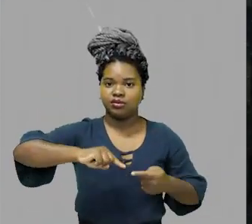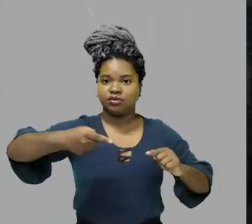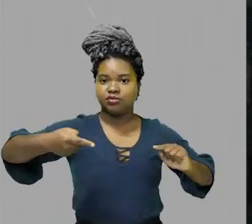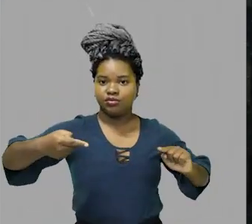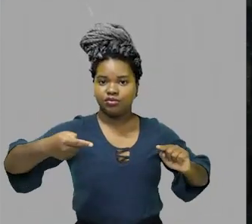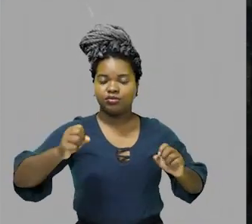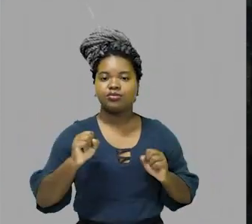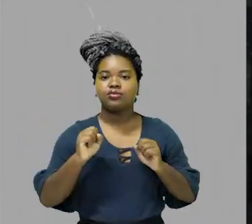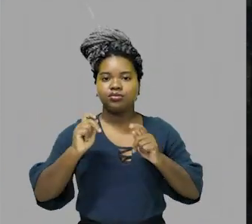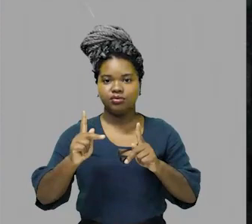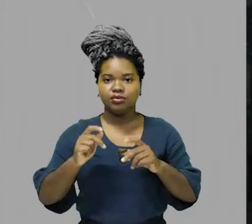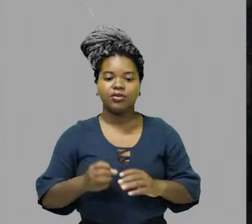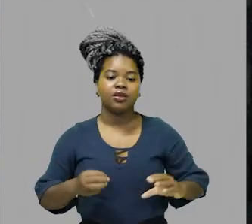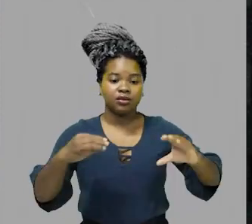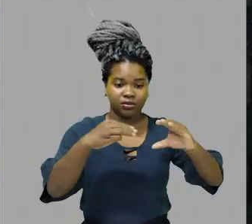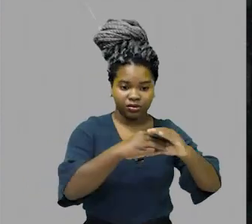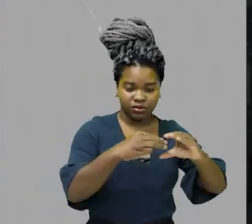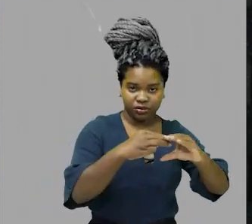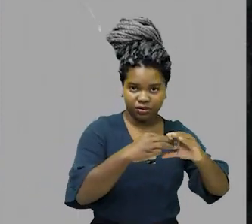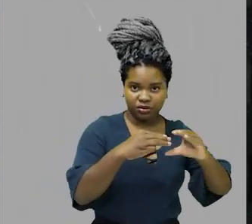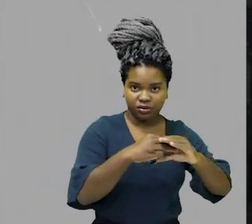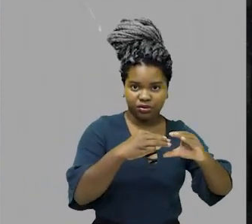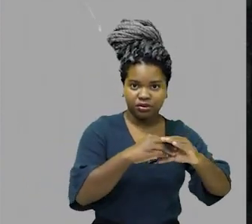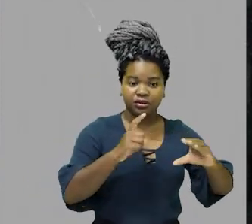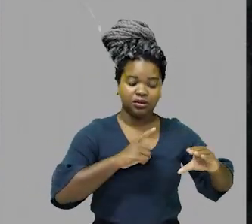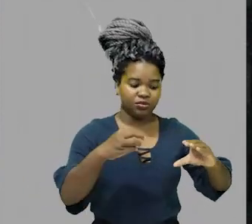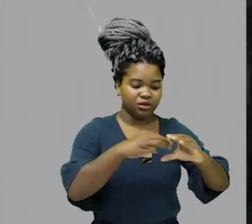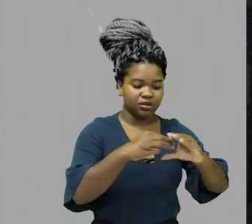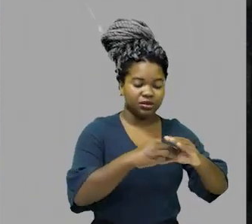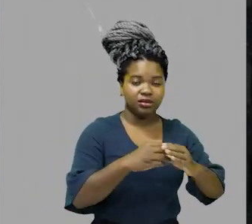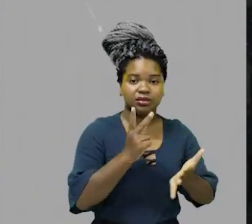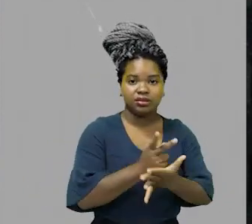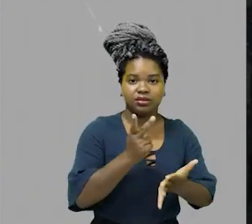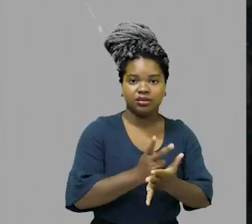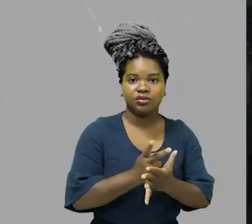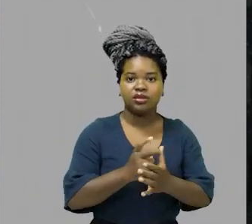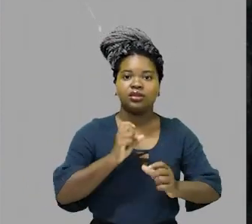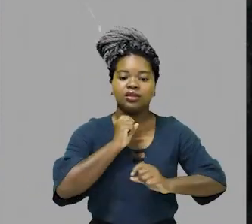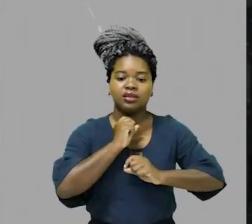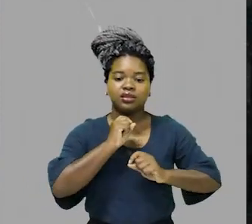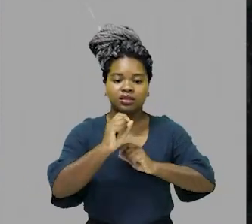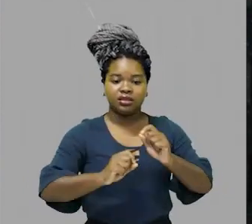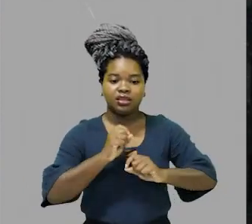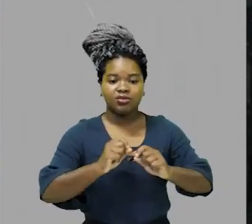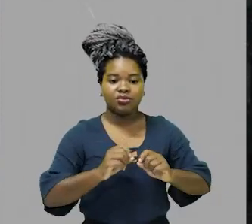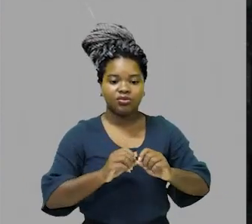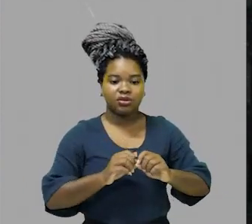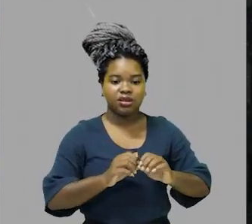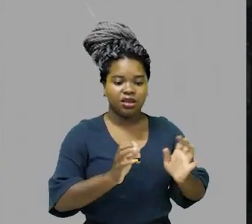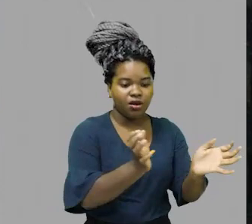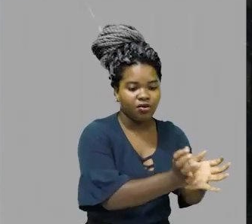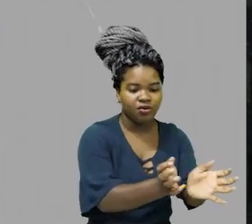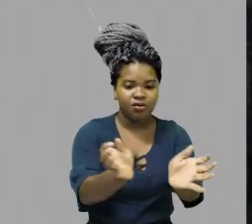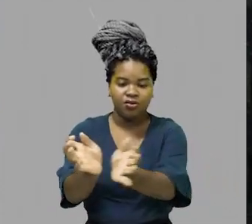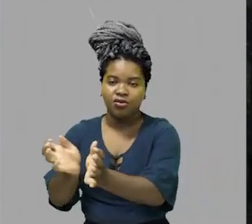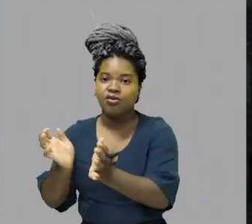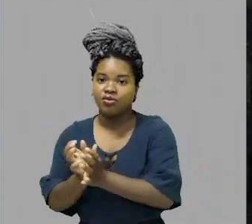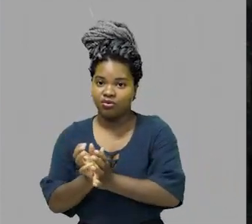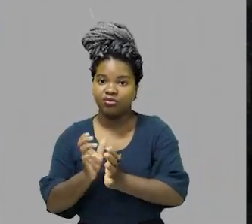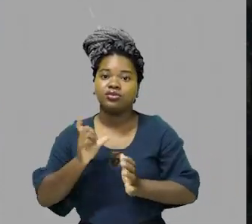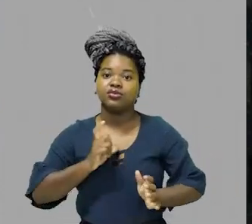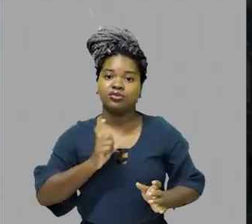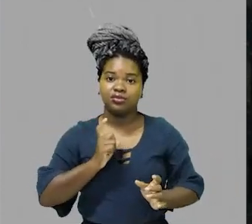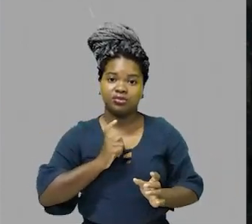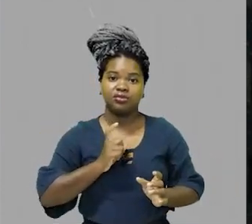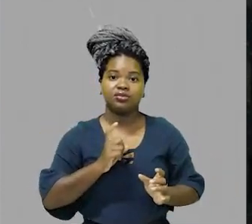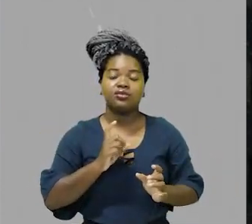uma cópia fiel do seu material genético. E aqui nessa aula, nós vamos ter uma revisão rápida do que a gente já viu na